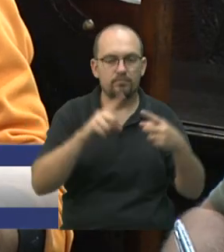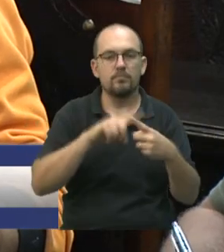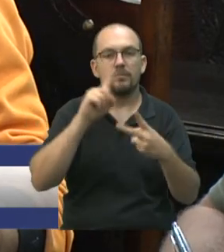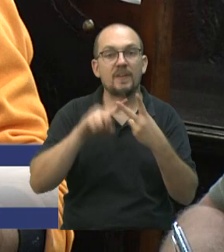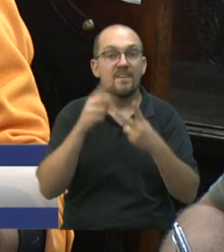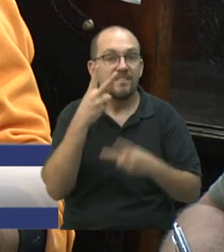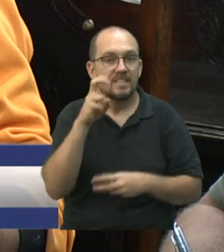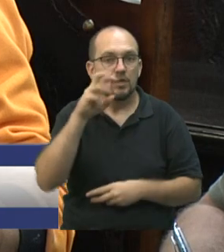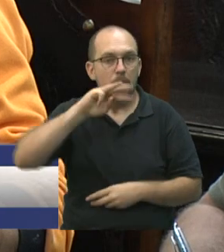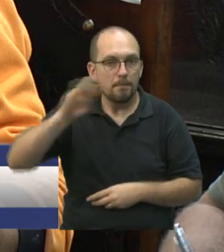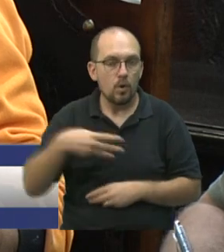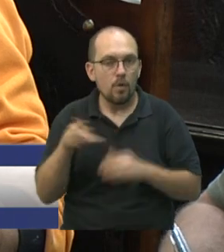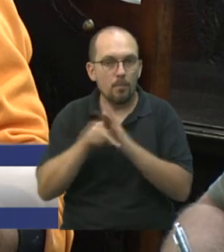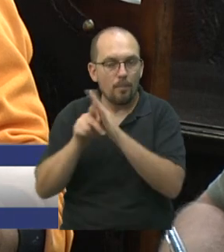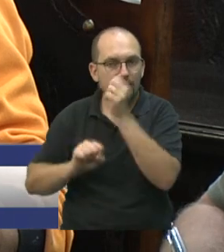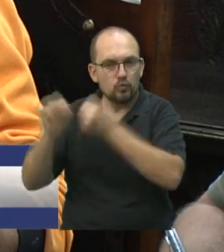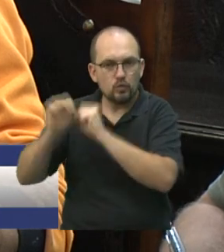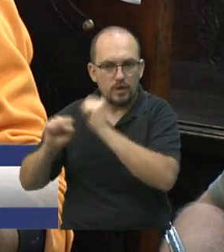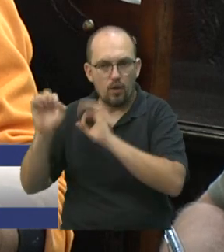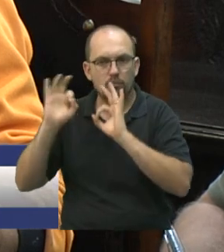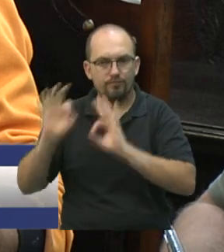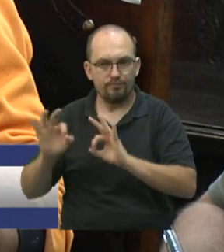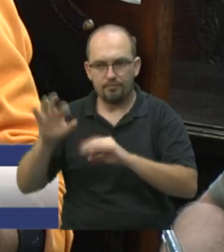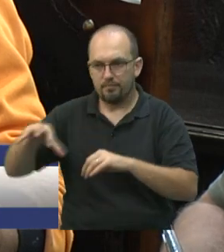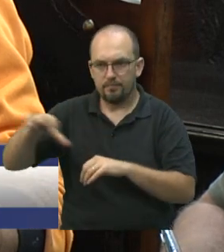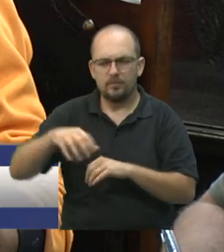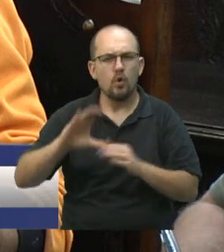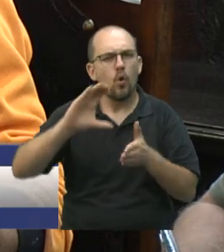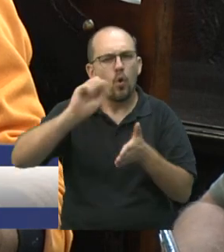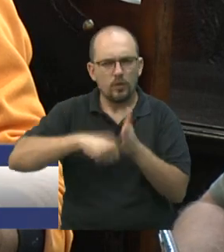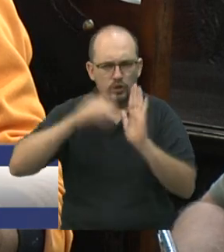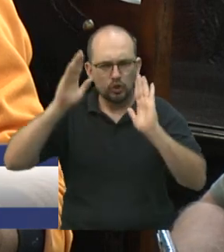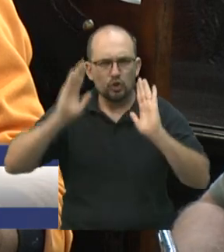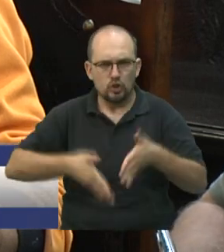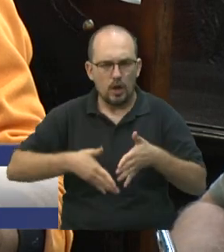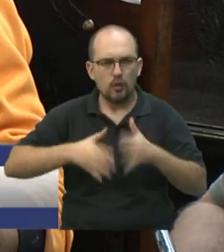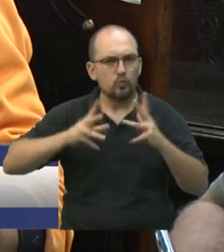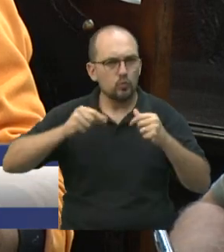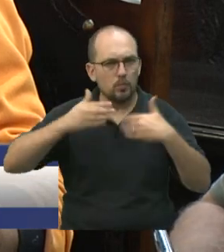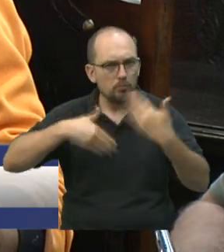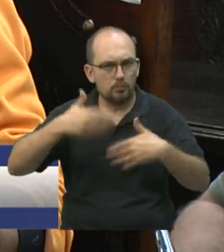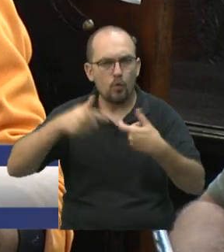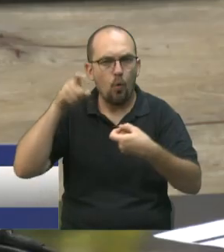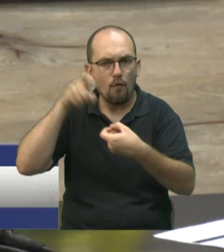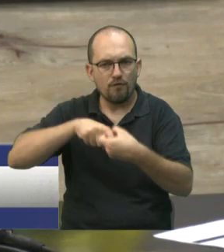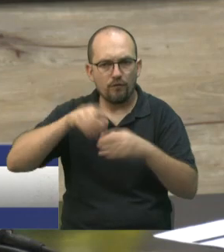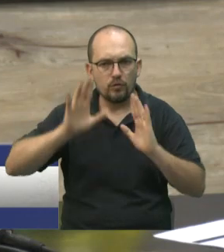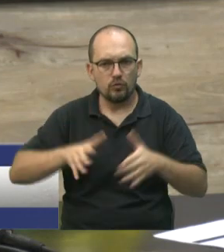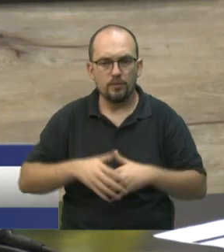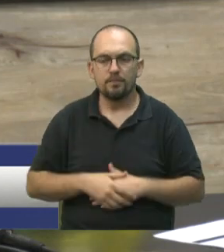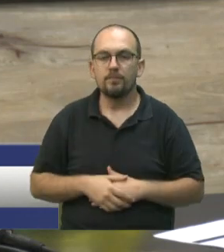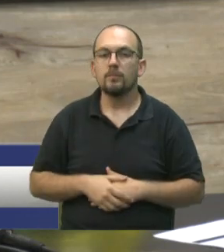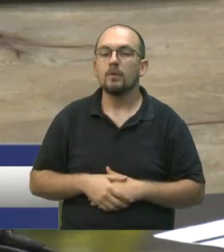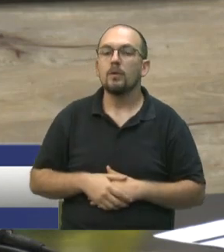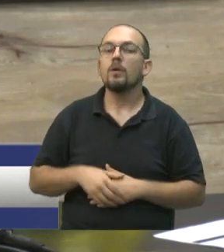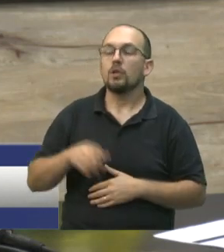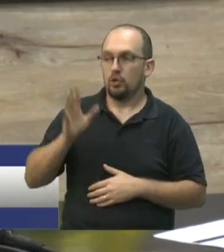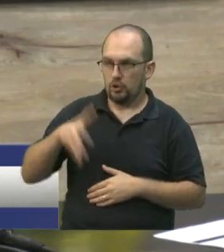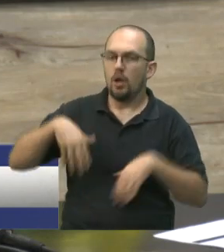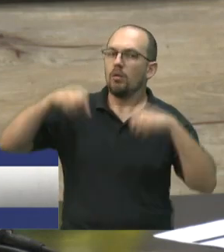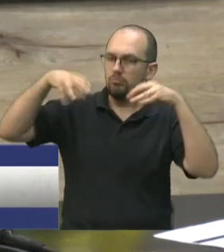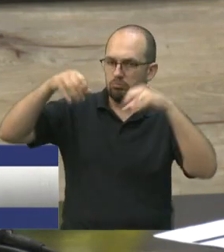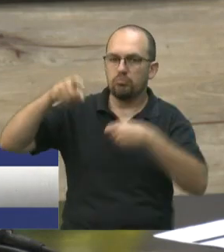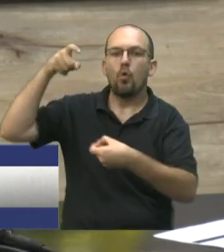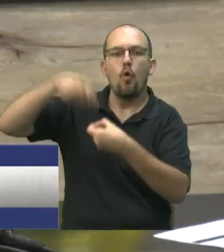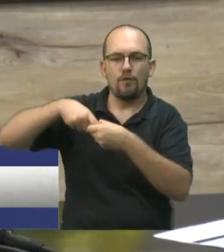distritos industriais. Perfeito. Os contratos foram assinados, os convênios já foram realizados? O convênio da iluminação pública, sim, mas o dinheiro